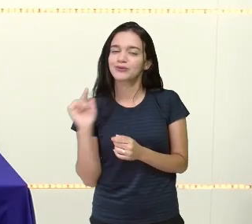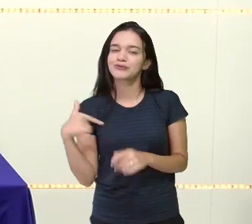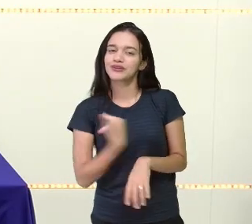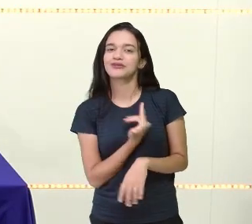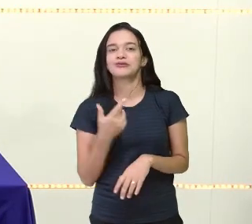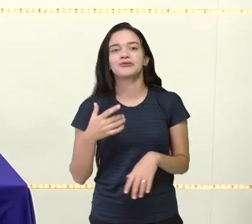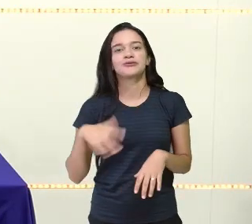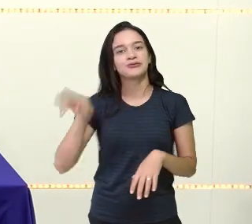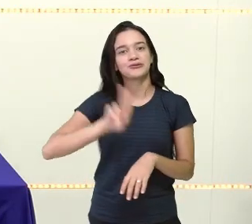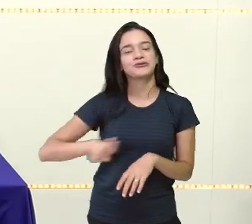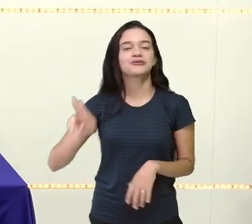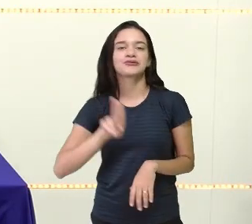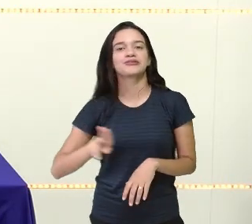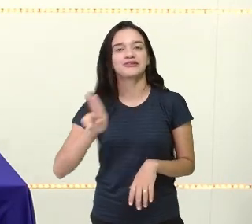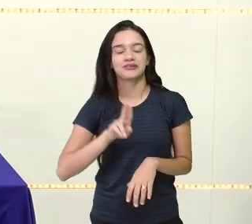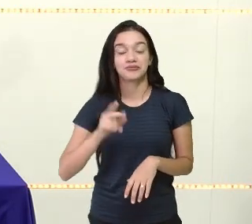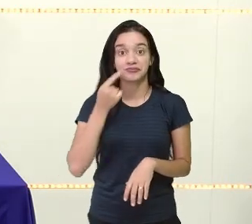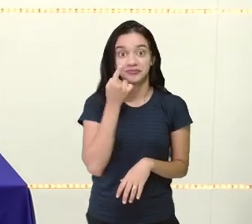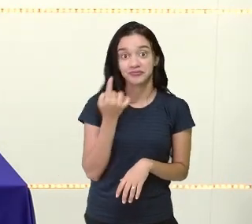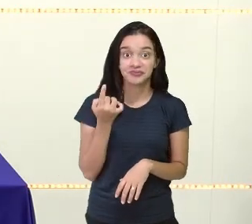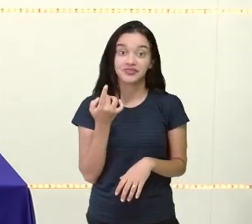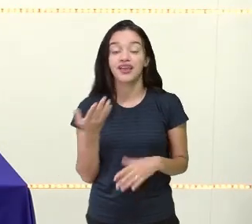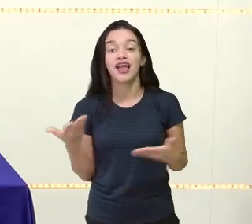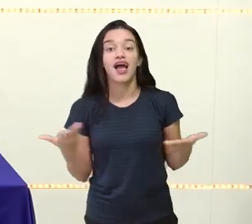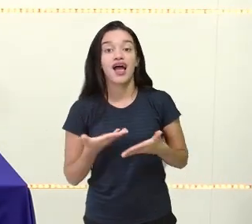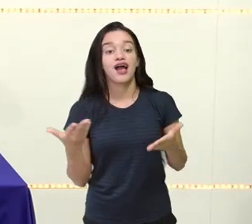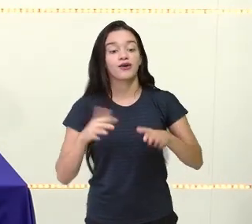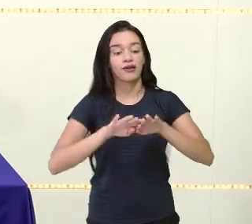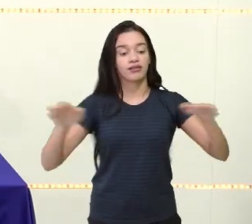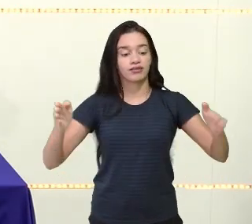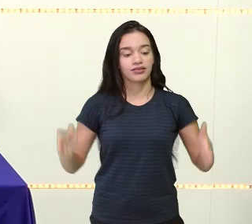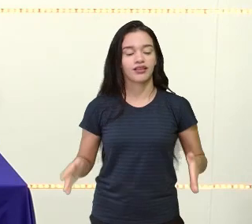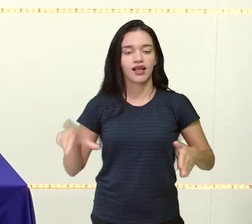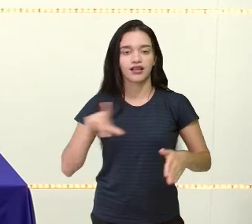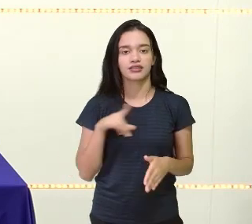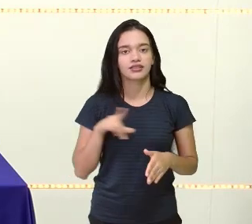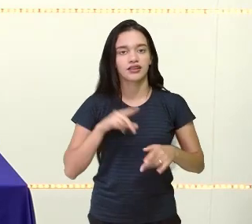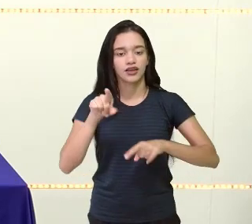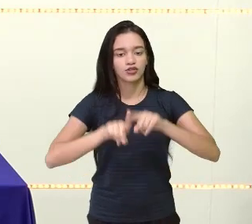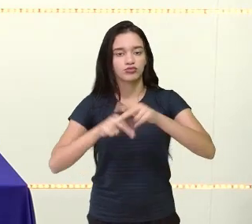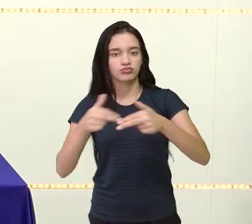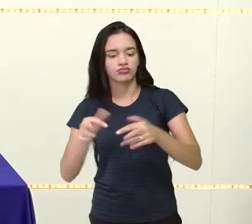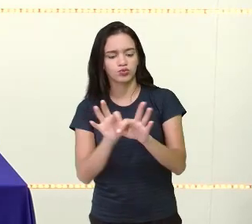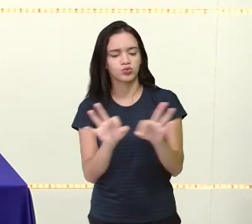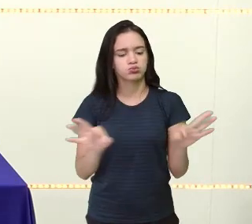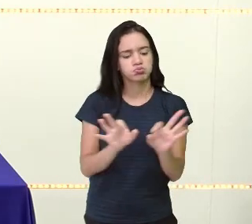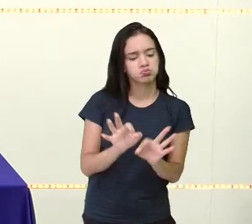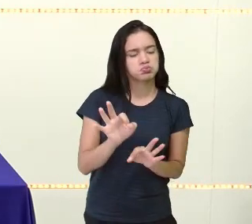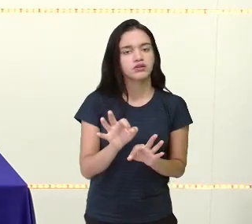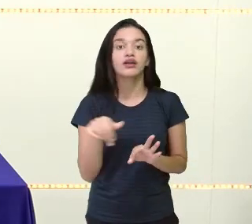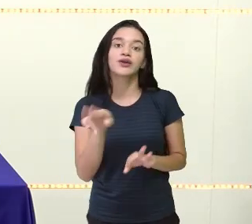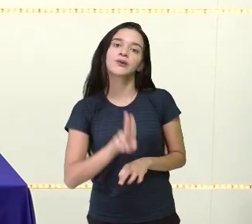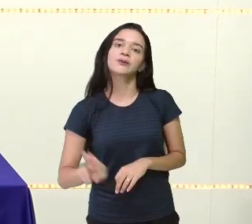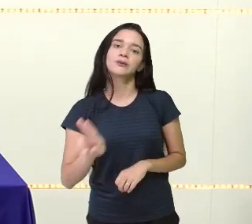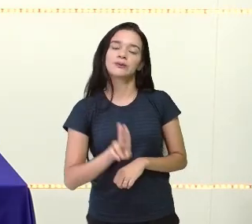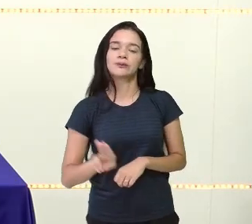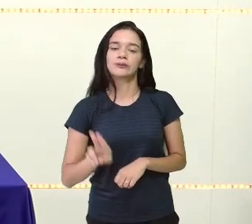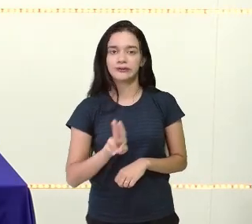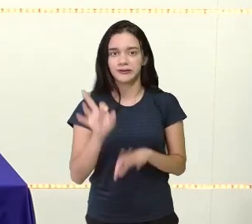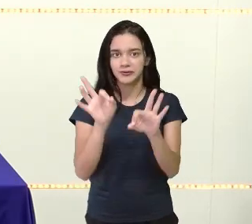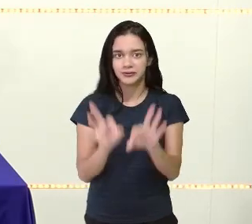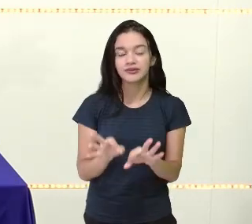vestir na comemoração. Aqui na minha mesa eu tenho alguns instrumentos de medida que a gente utiliza,